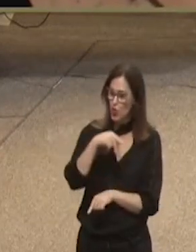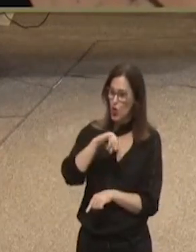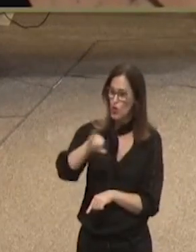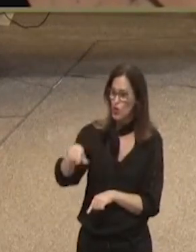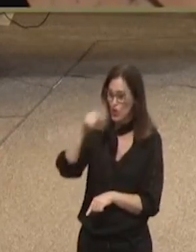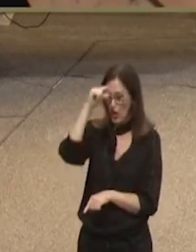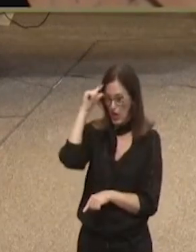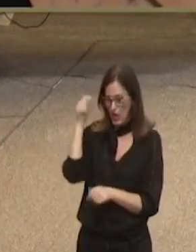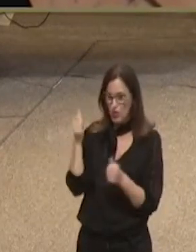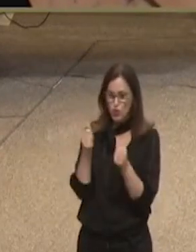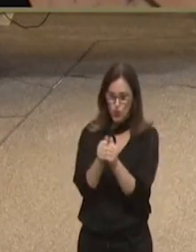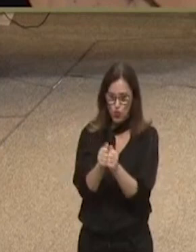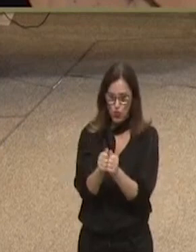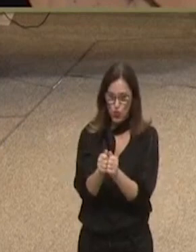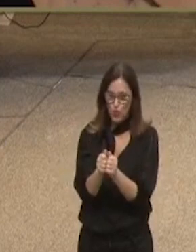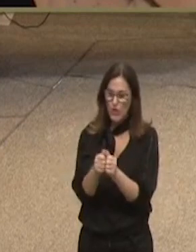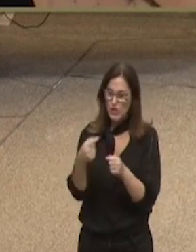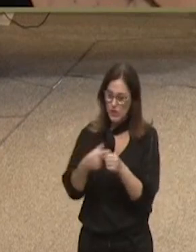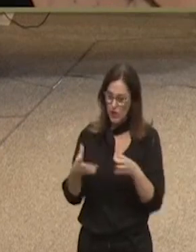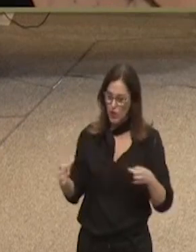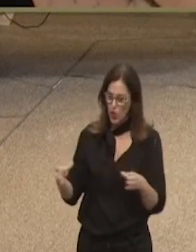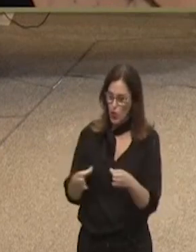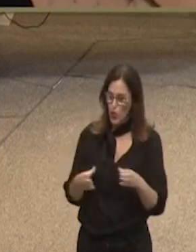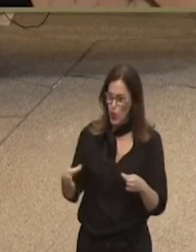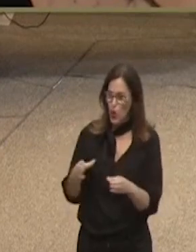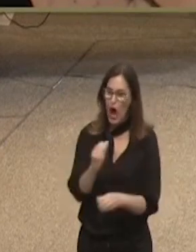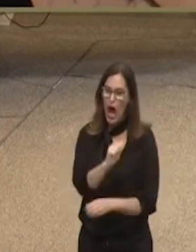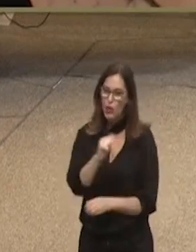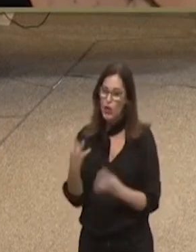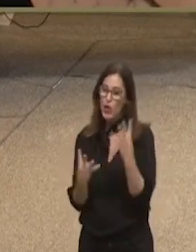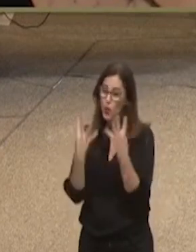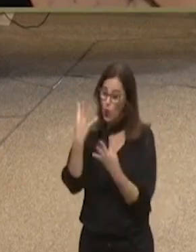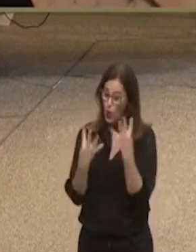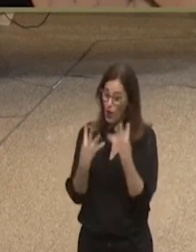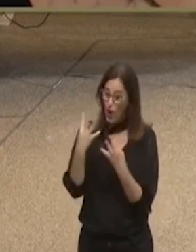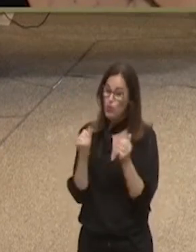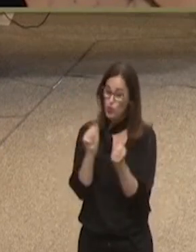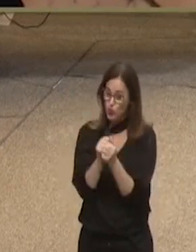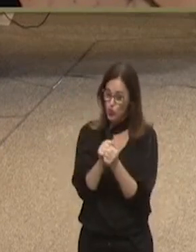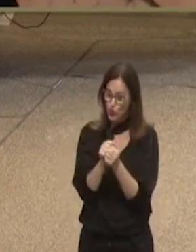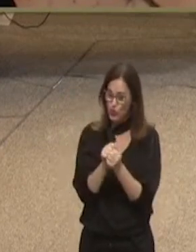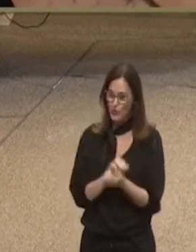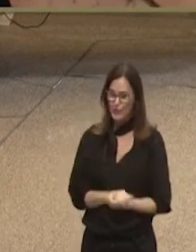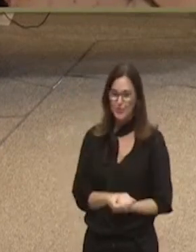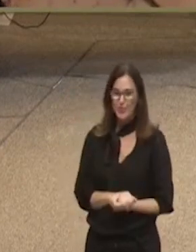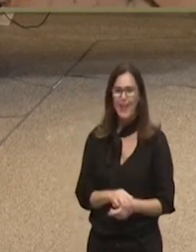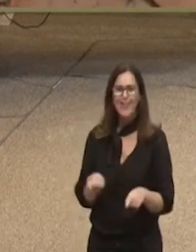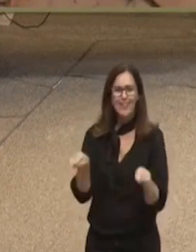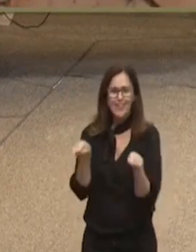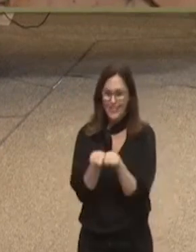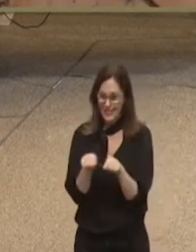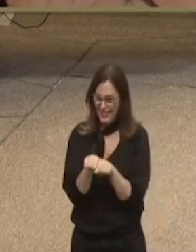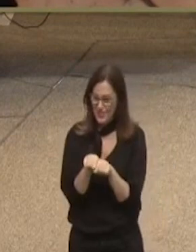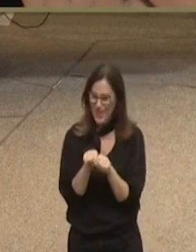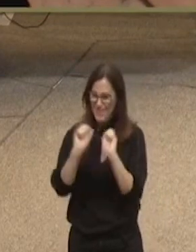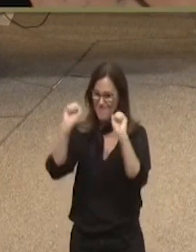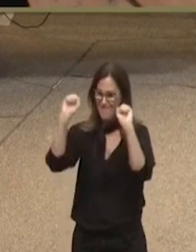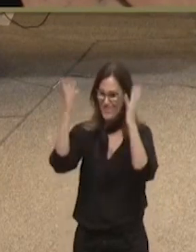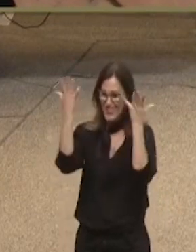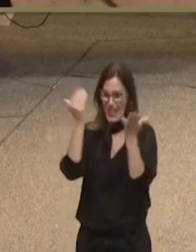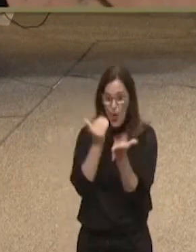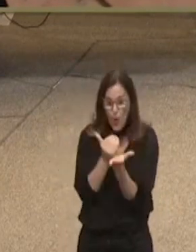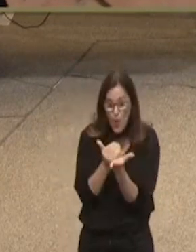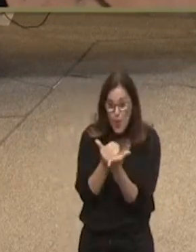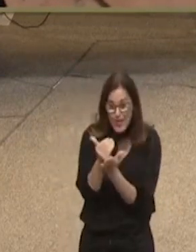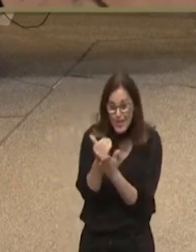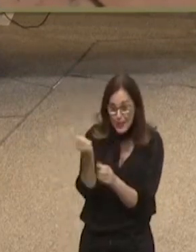Cavalcante acompanhando os nossos adolescentes, o coro de adolescentes, e também celebrando o início